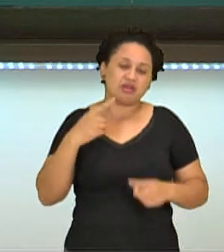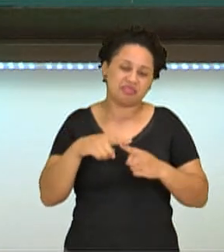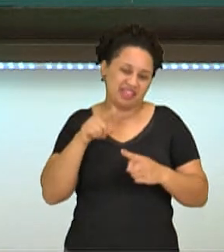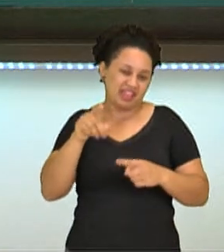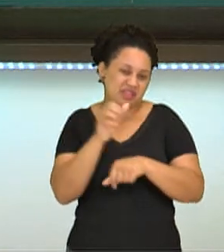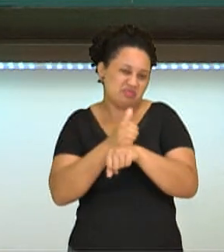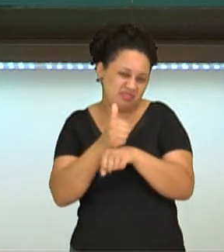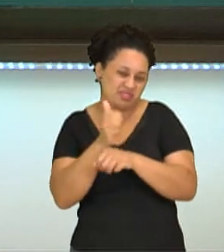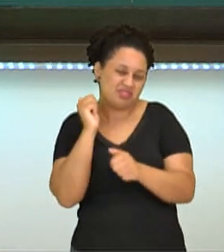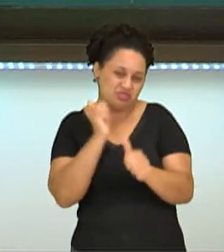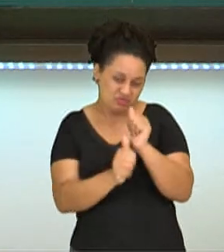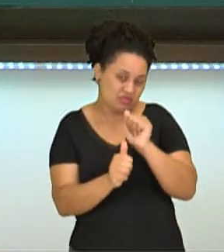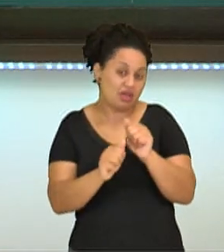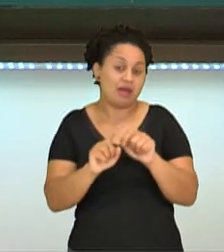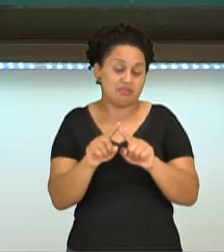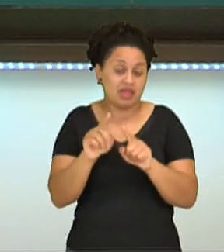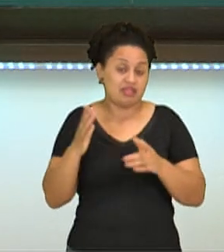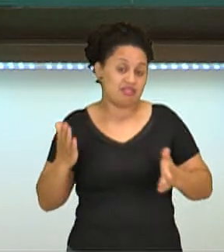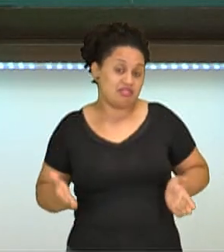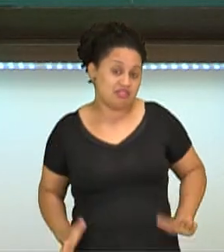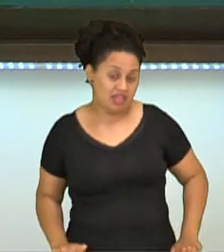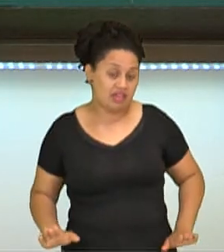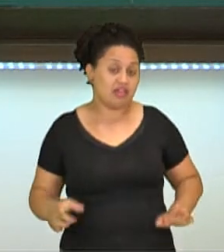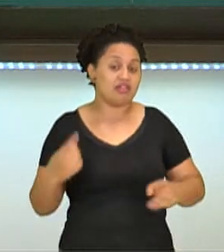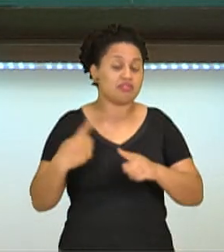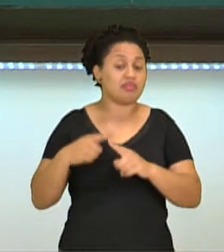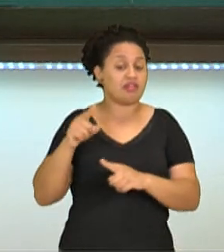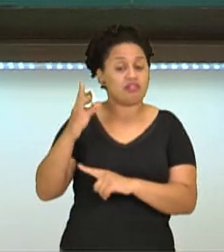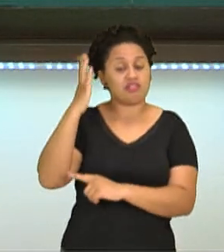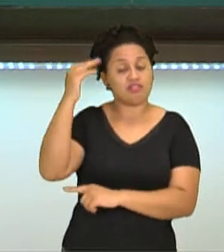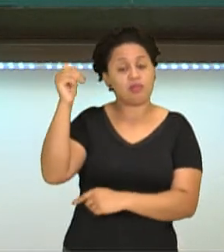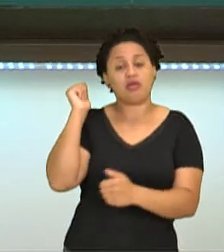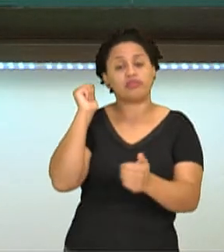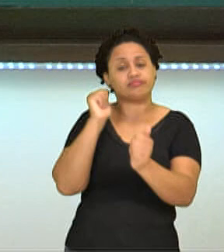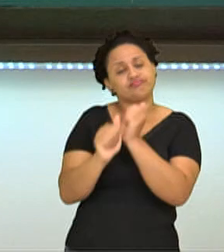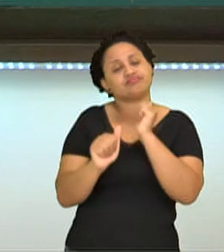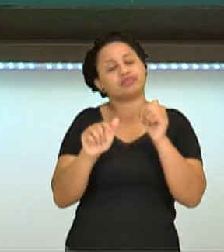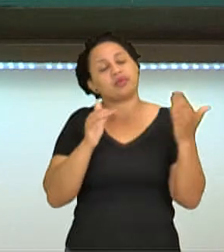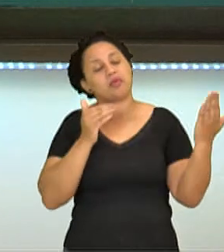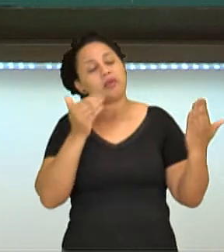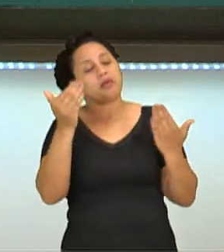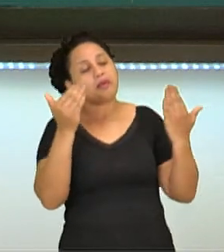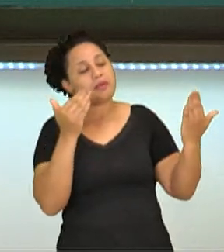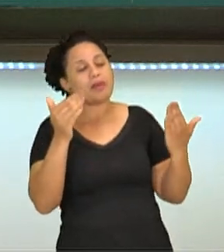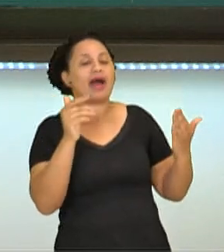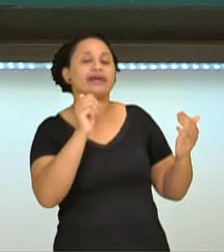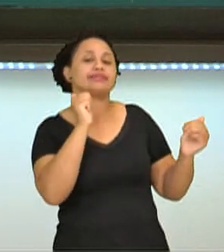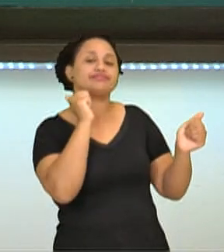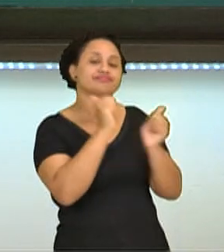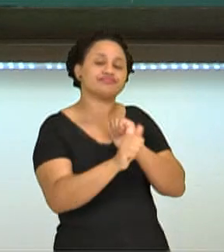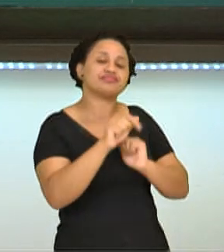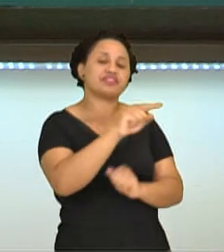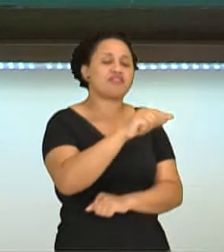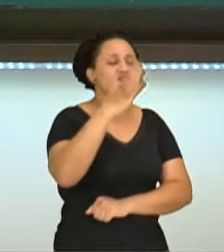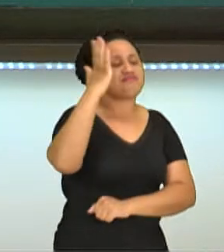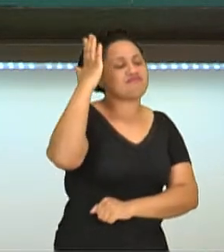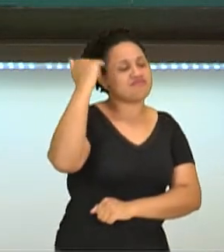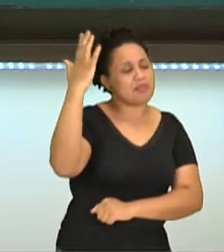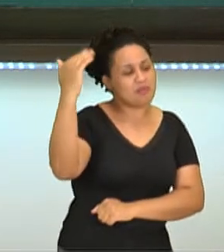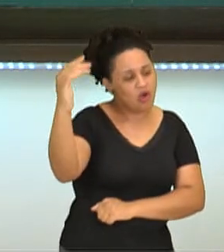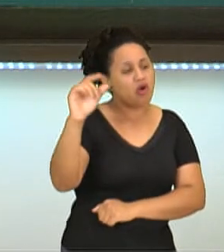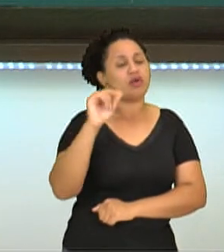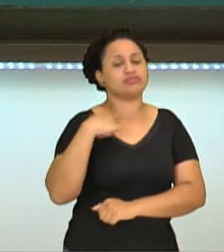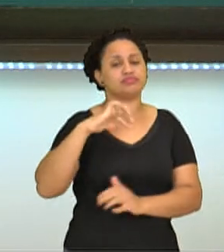quê? Porque ela é muito famosa no futebol e ela é comparada então com um jogador extremamente